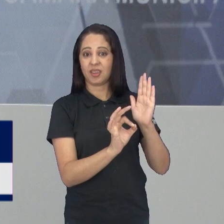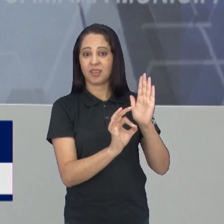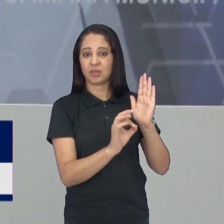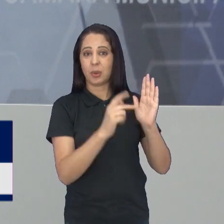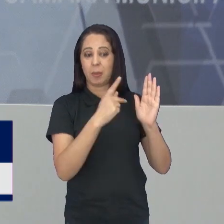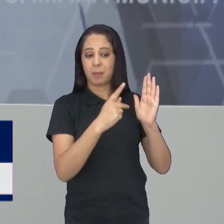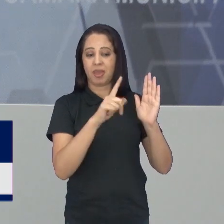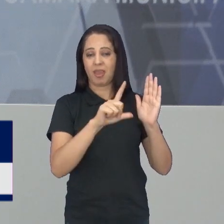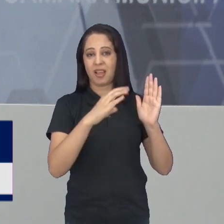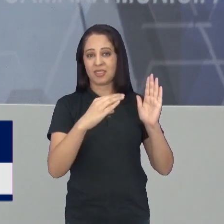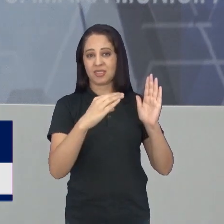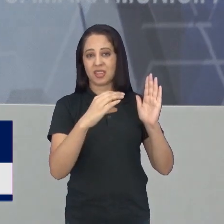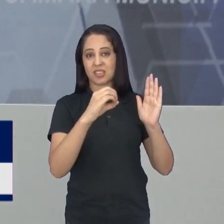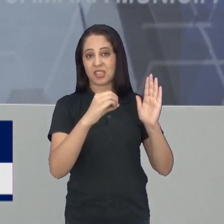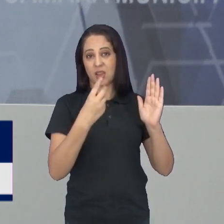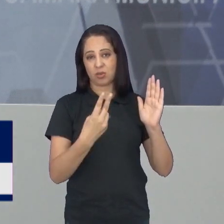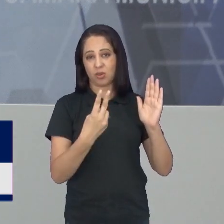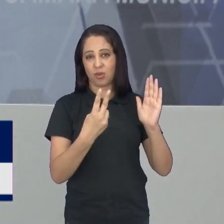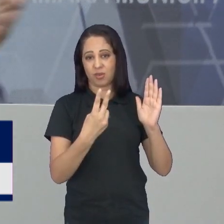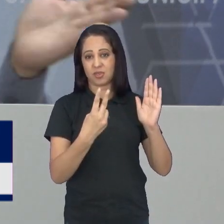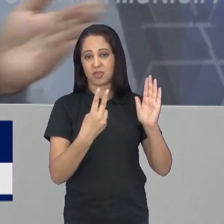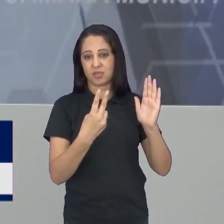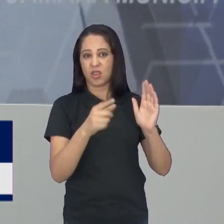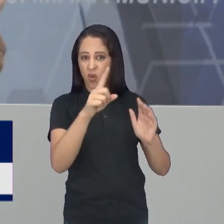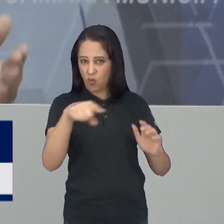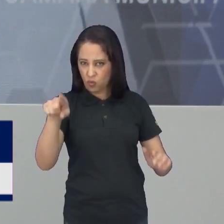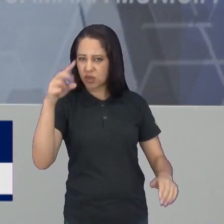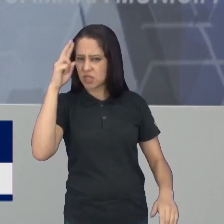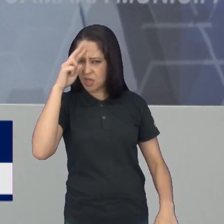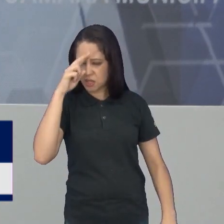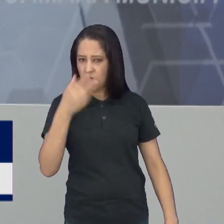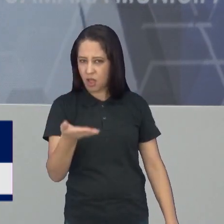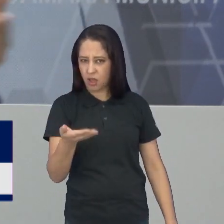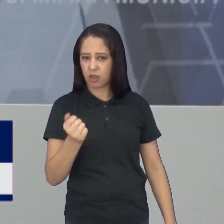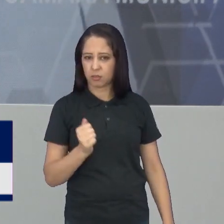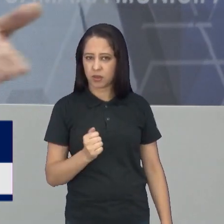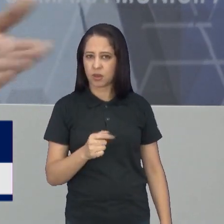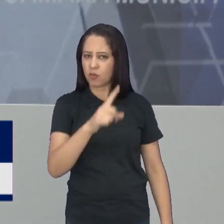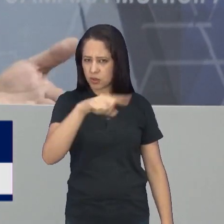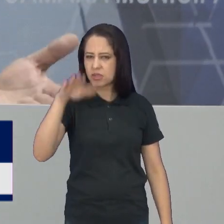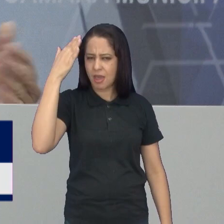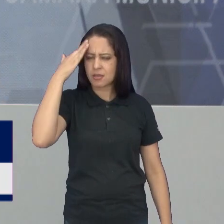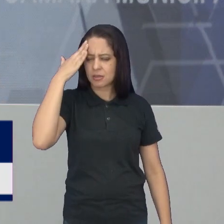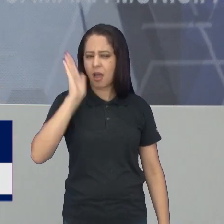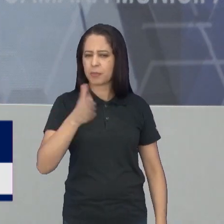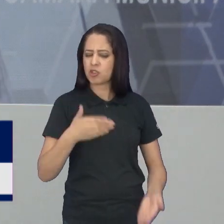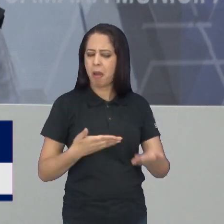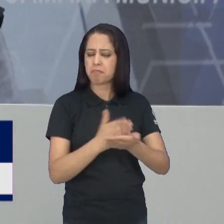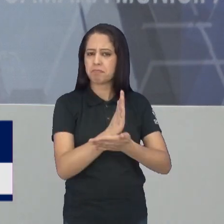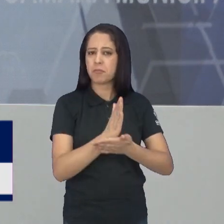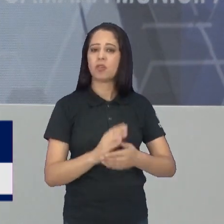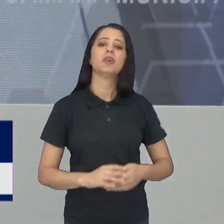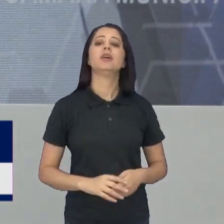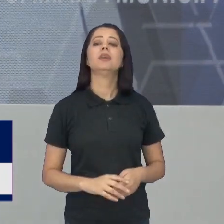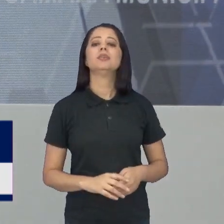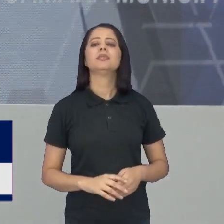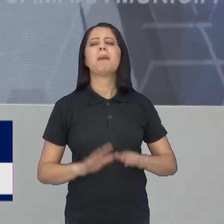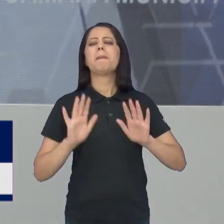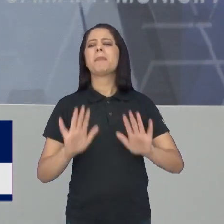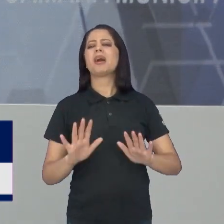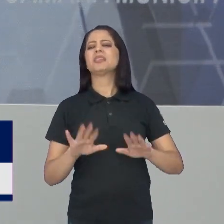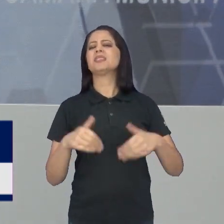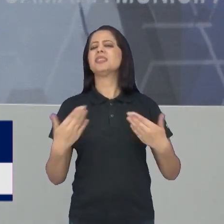PLC 02-2022. Vocês estão lembrando, 2023, vocês estão lembrando, foi aprovado aqui. Então, além